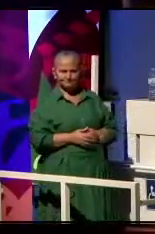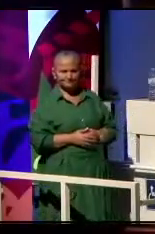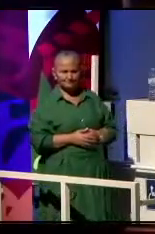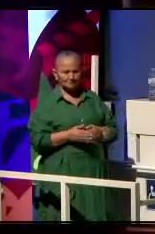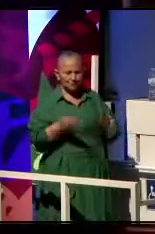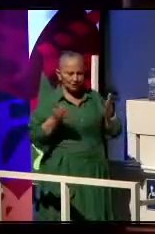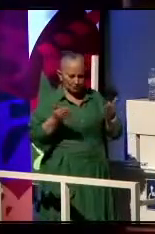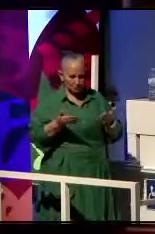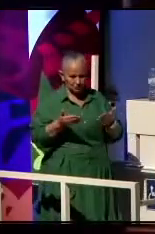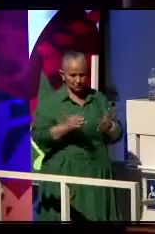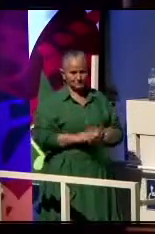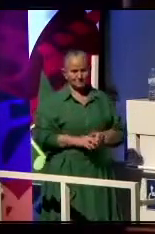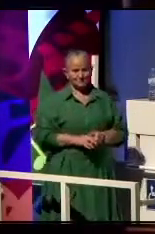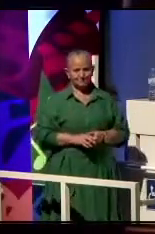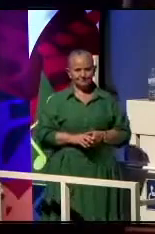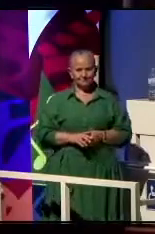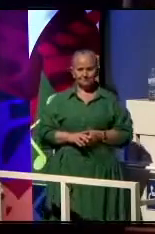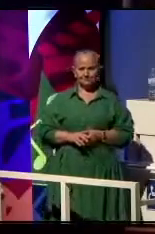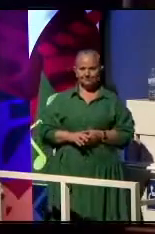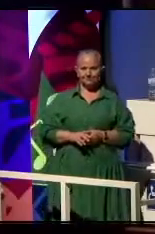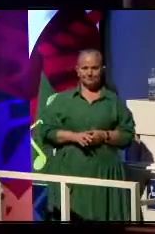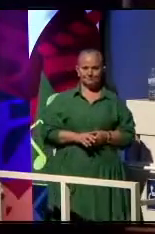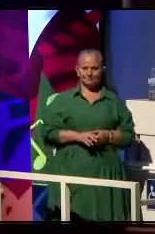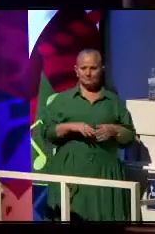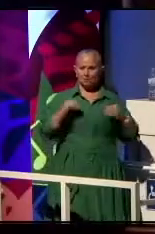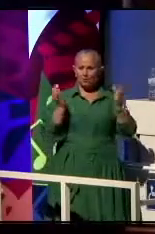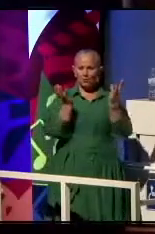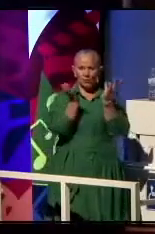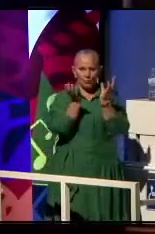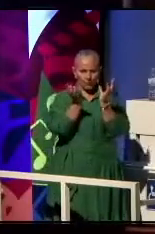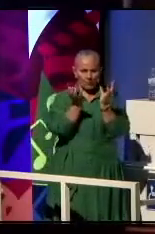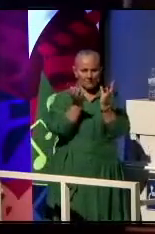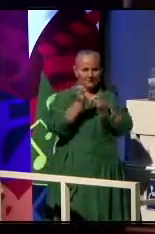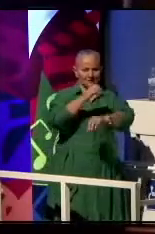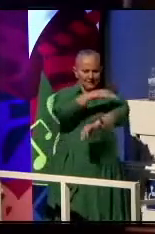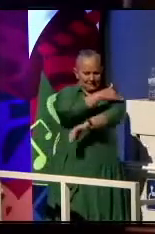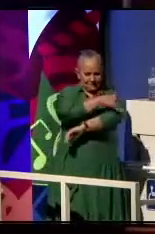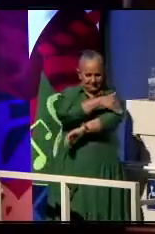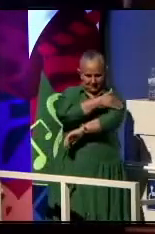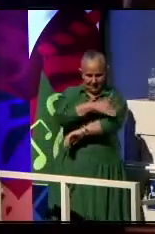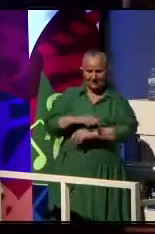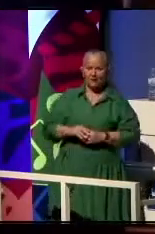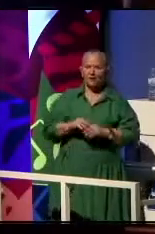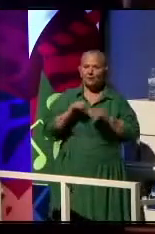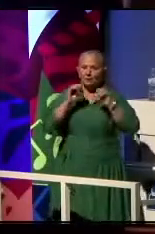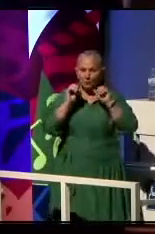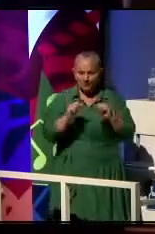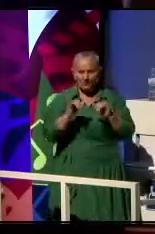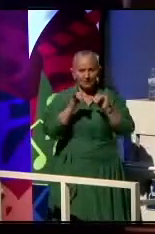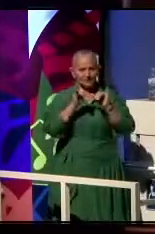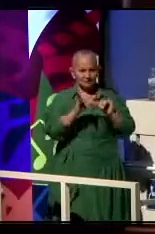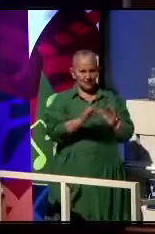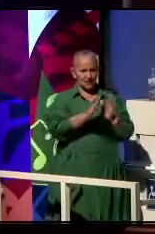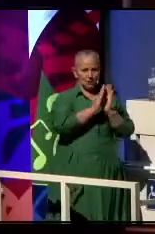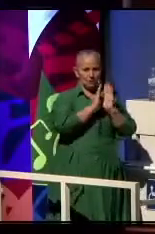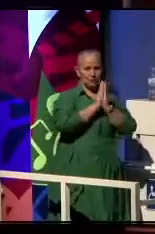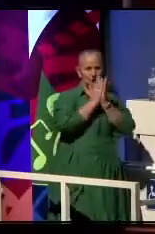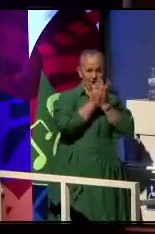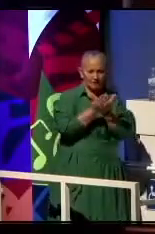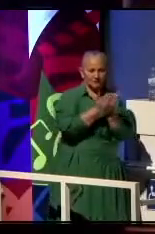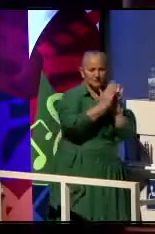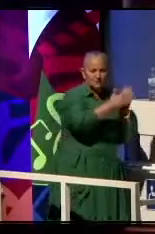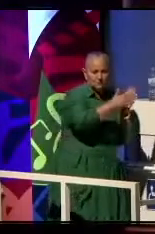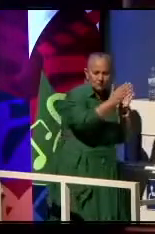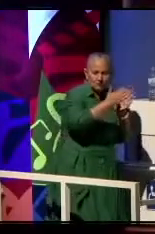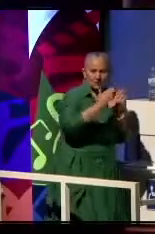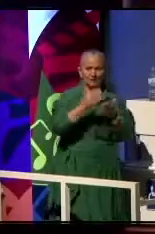Hoje, o Clube da Esquina poderia estar mais presente nas escolas. De